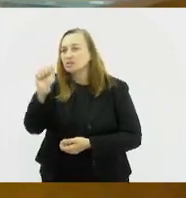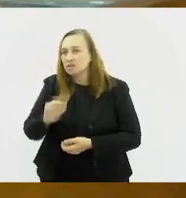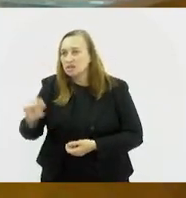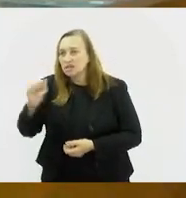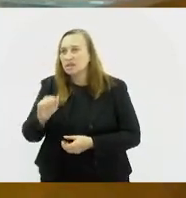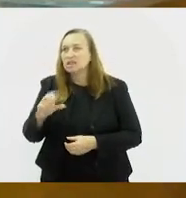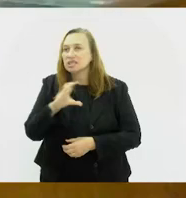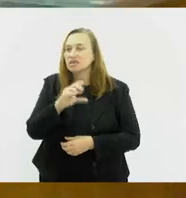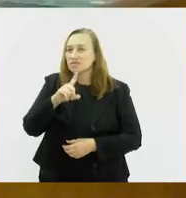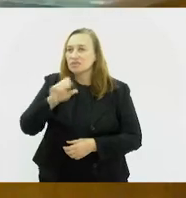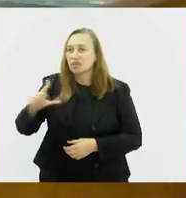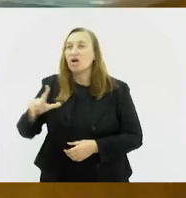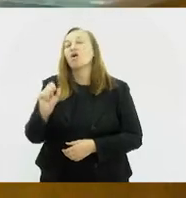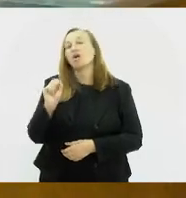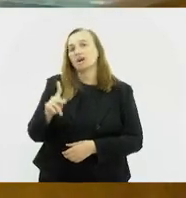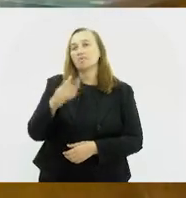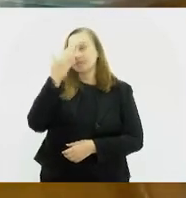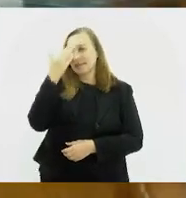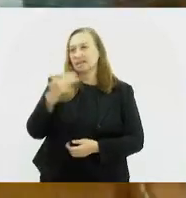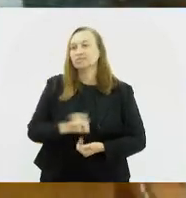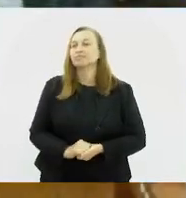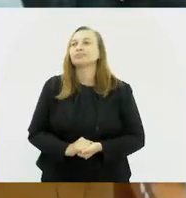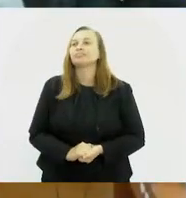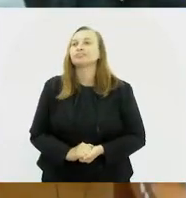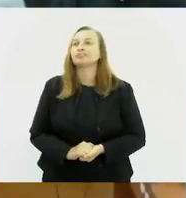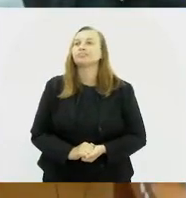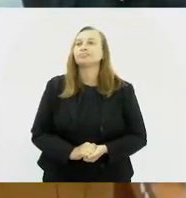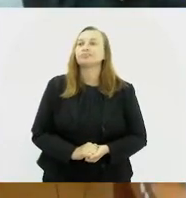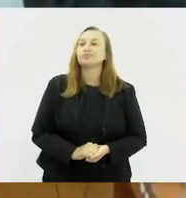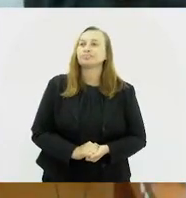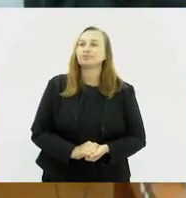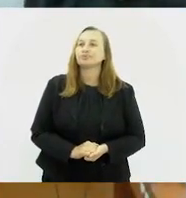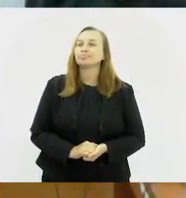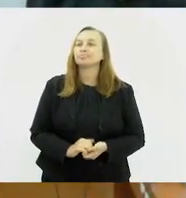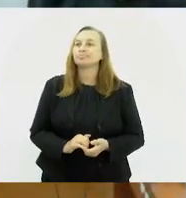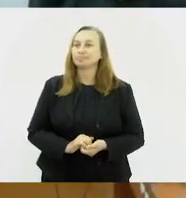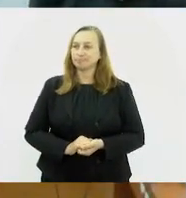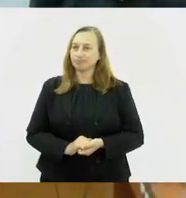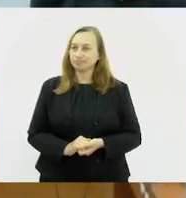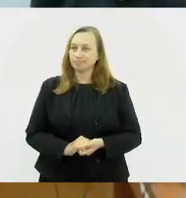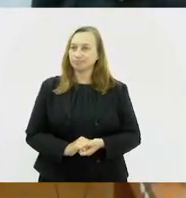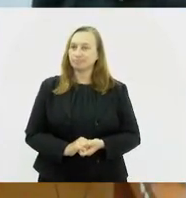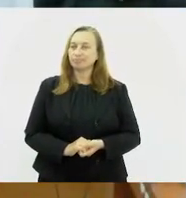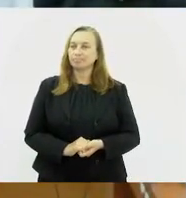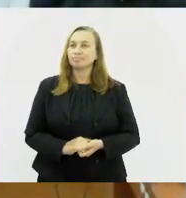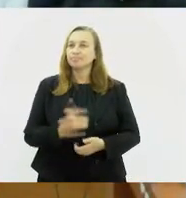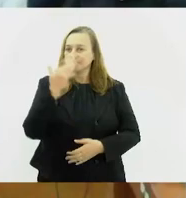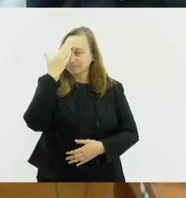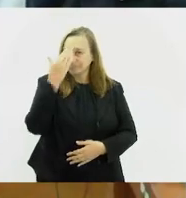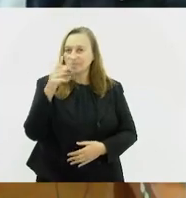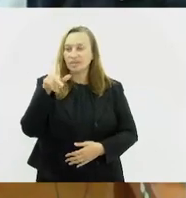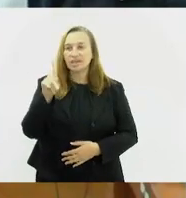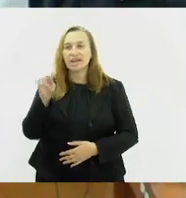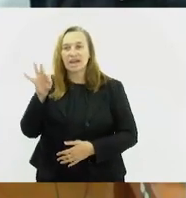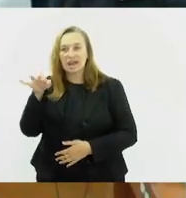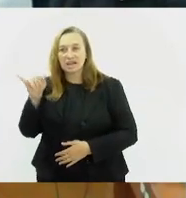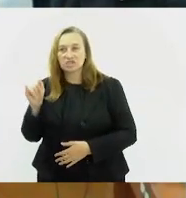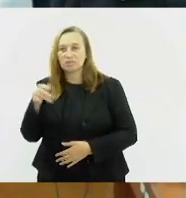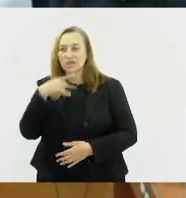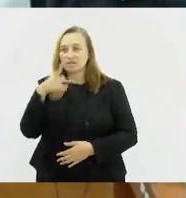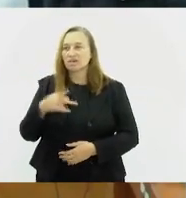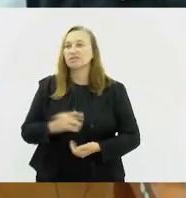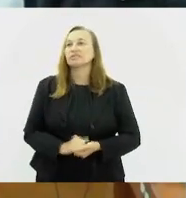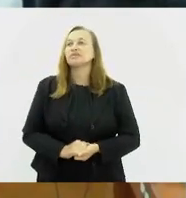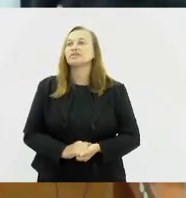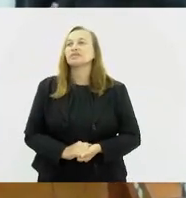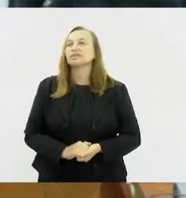obrigado. Cígio. A Nete quer fazer uso da palavra. Obrigado, Kátia, pelas palavras.